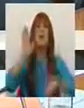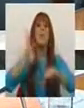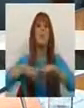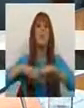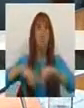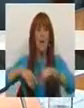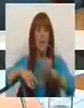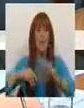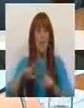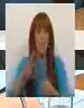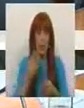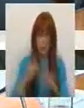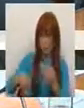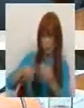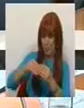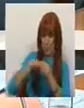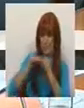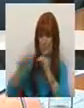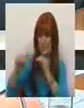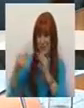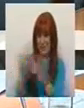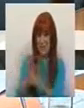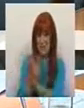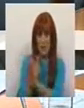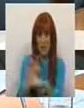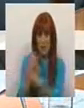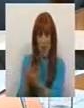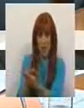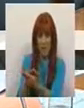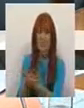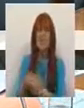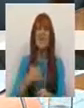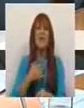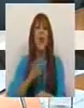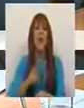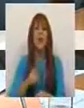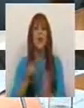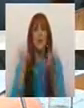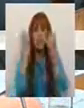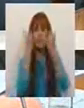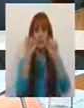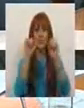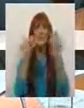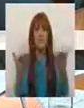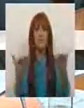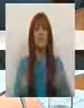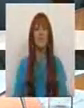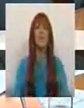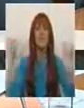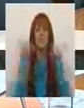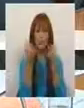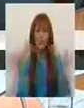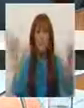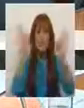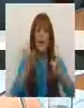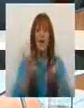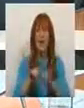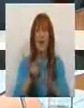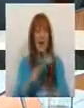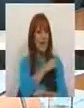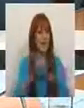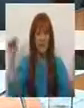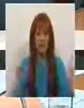isso, ao acrescentar sustentabilidade ao setor, significou também autonomia. E mais autonomia representou